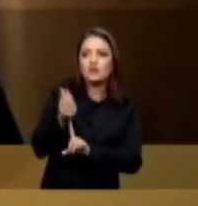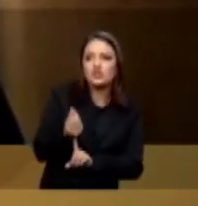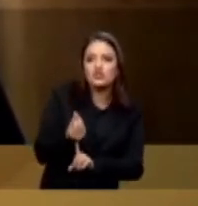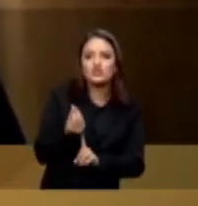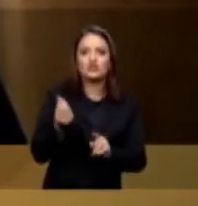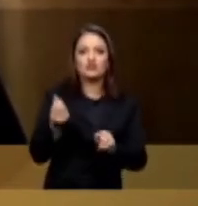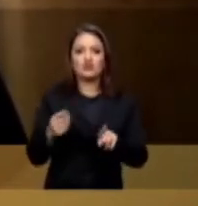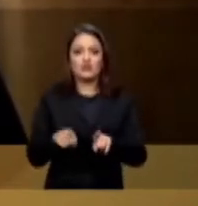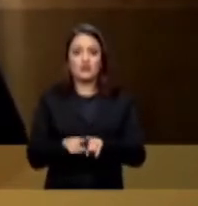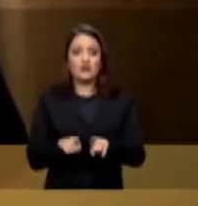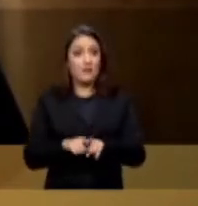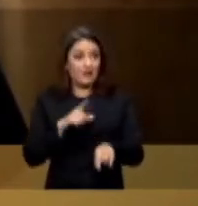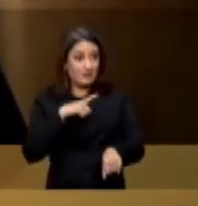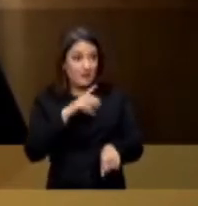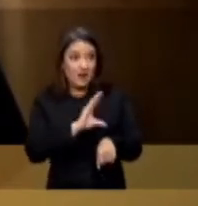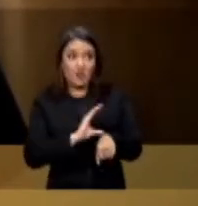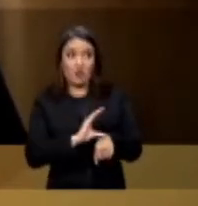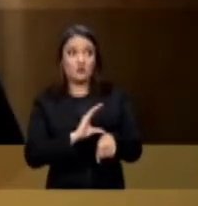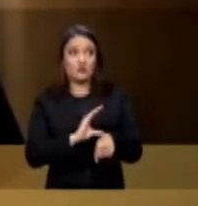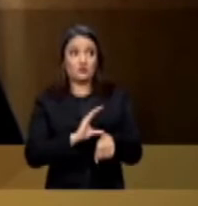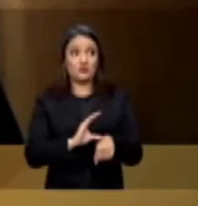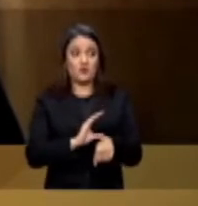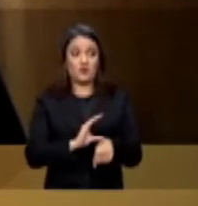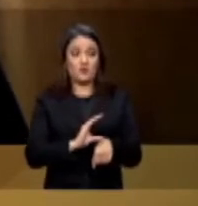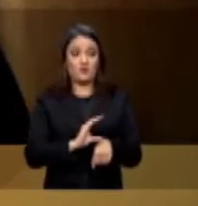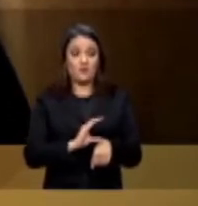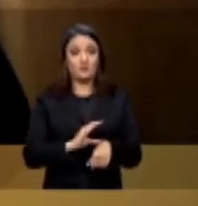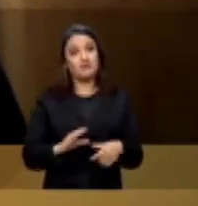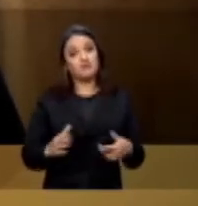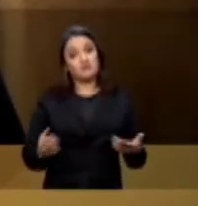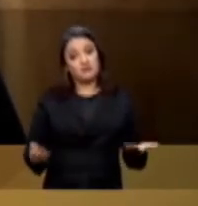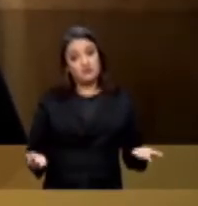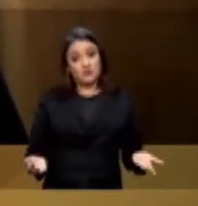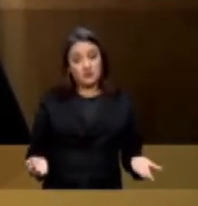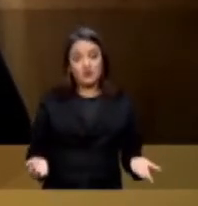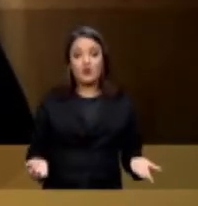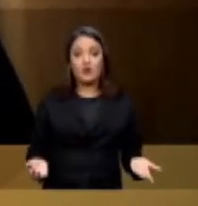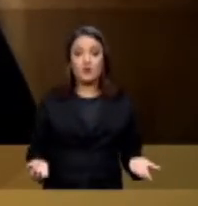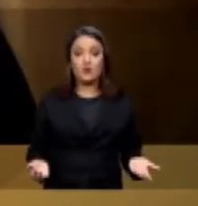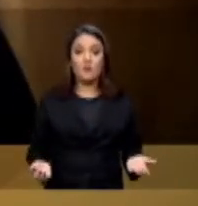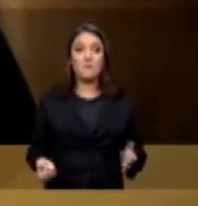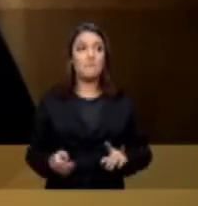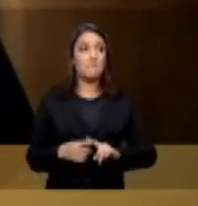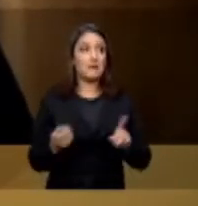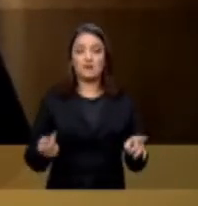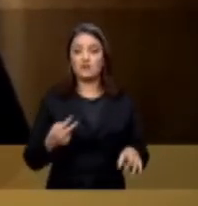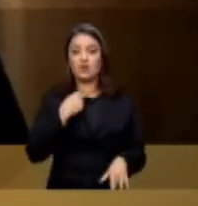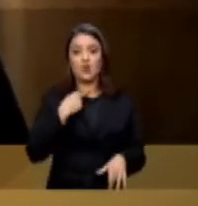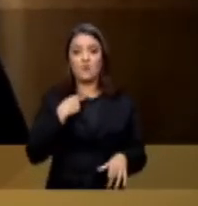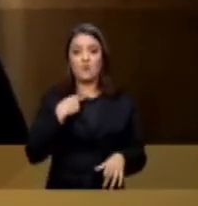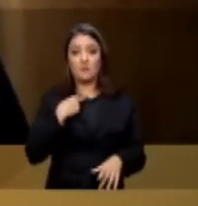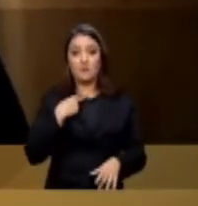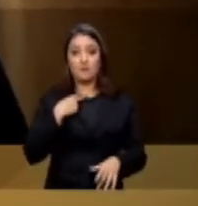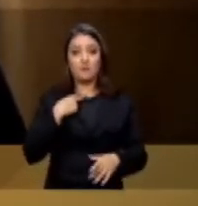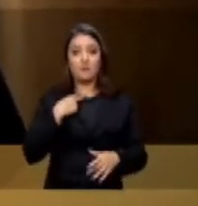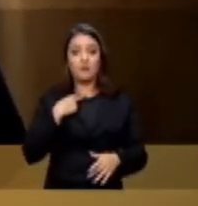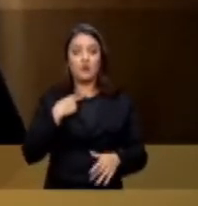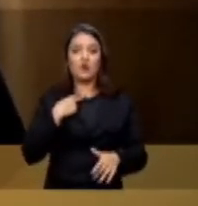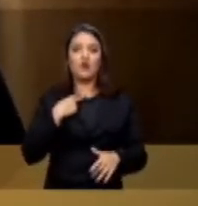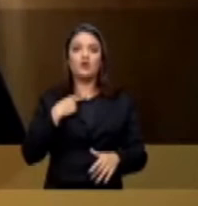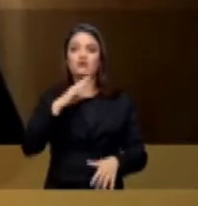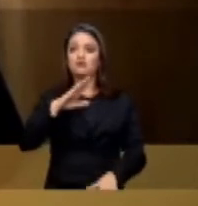censura estão na Constituição. Nem por isso podemos derrubar a vedação a